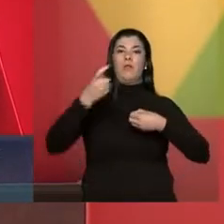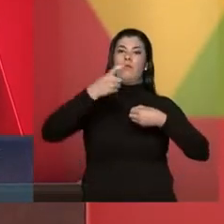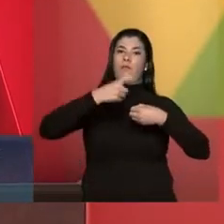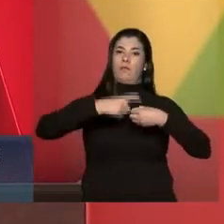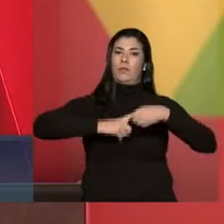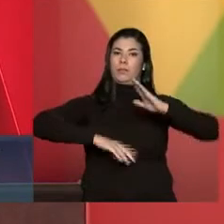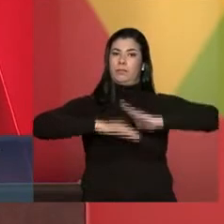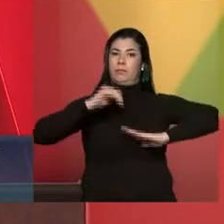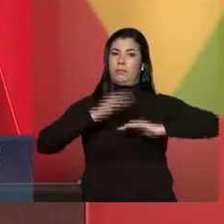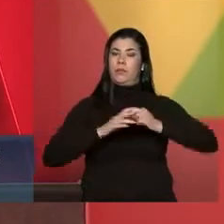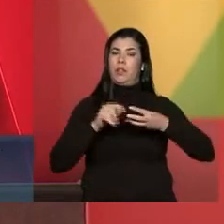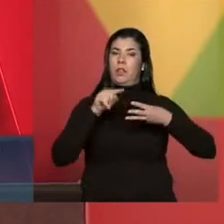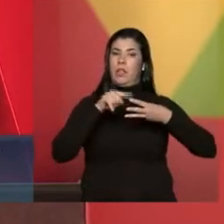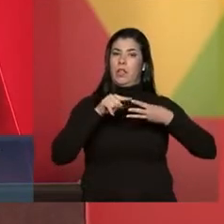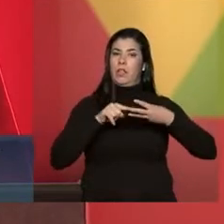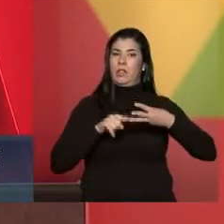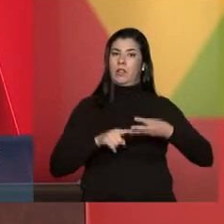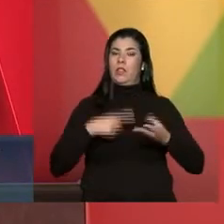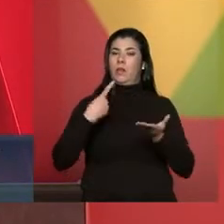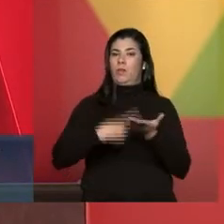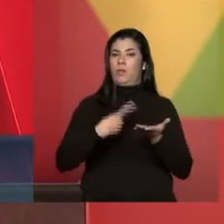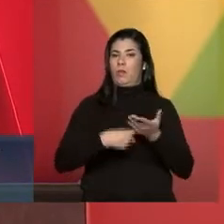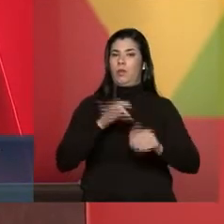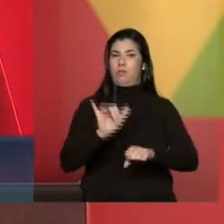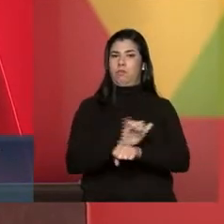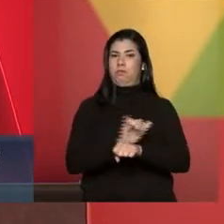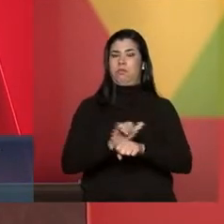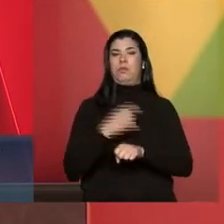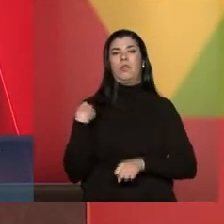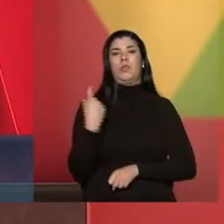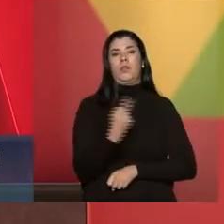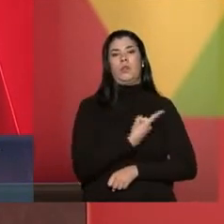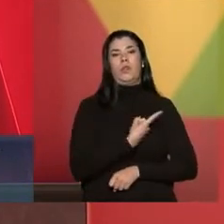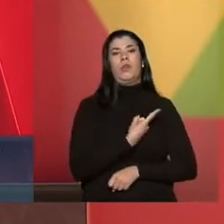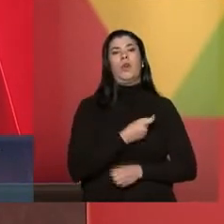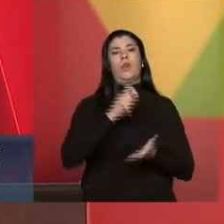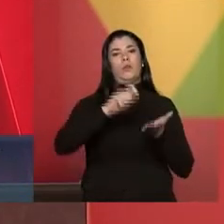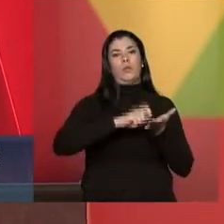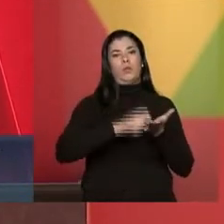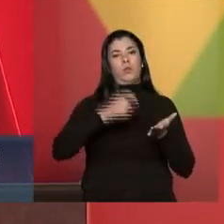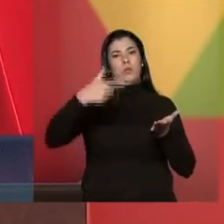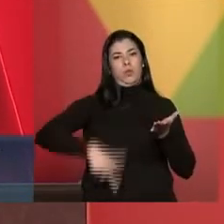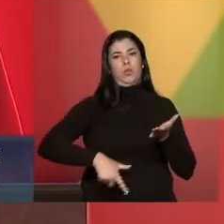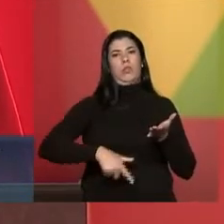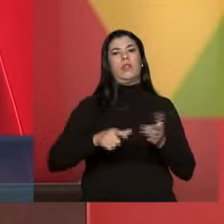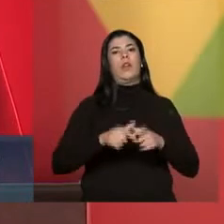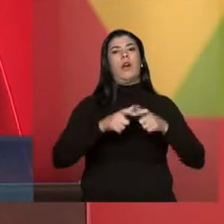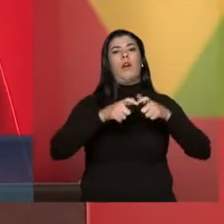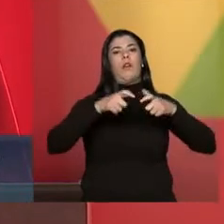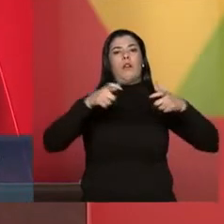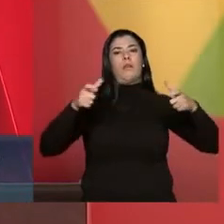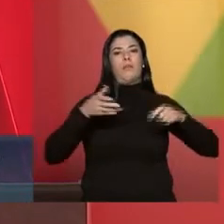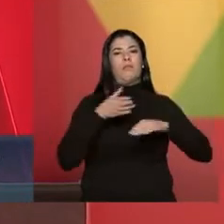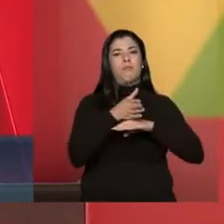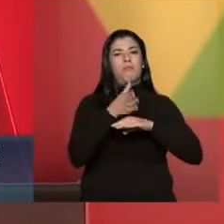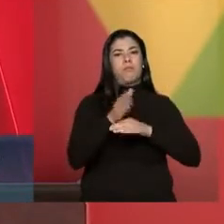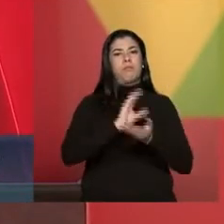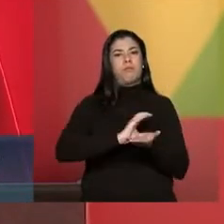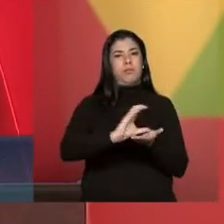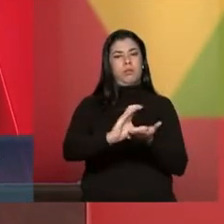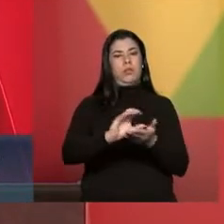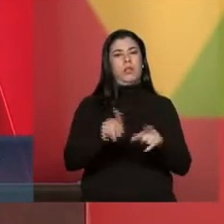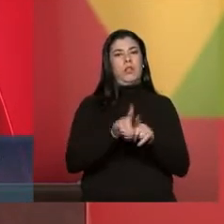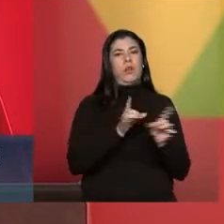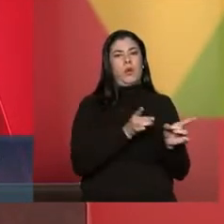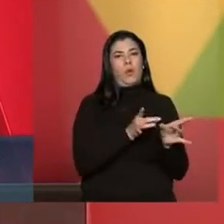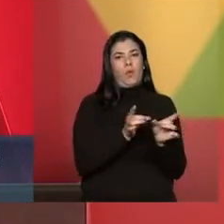os três compromissos estratégicos que hoje renovamos: ampliação de investimentos,